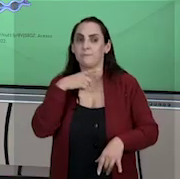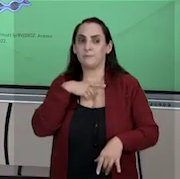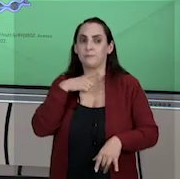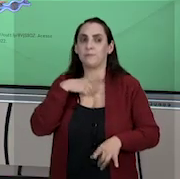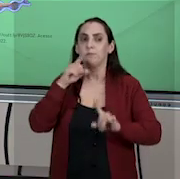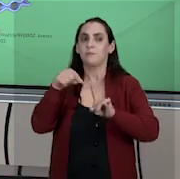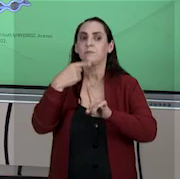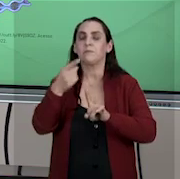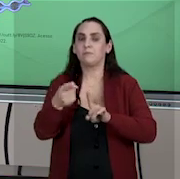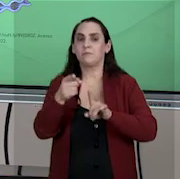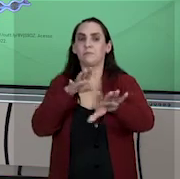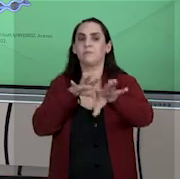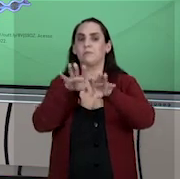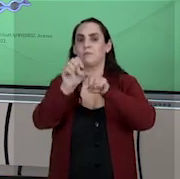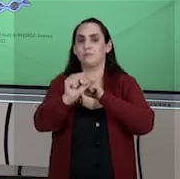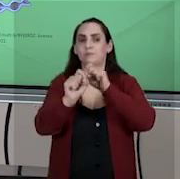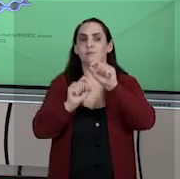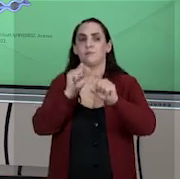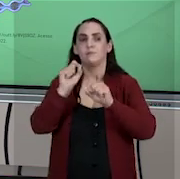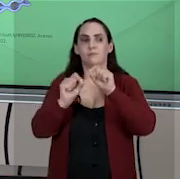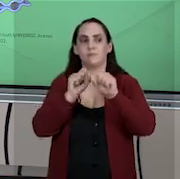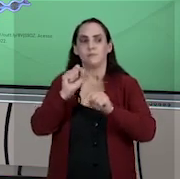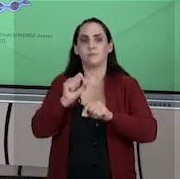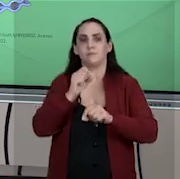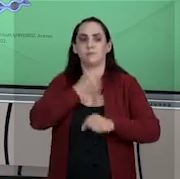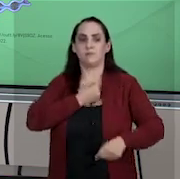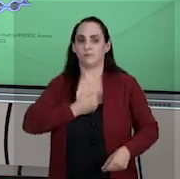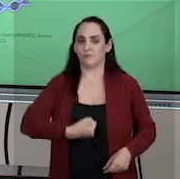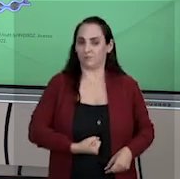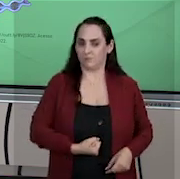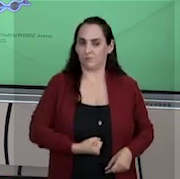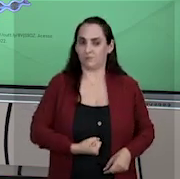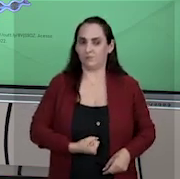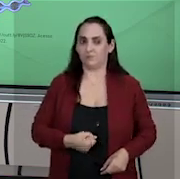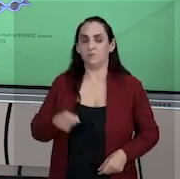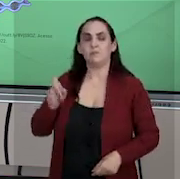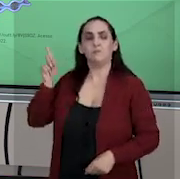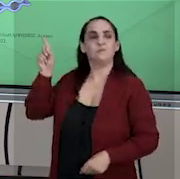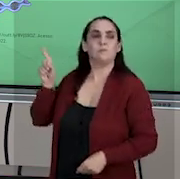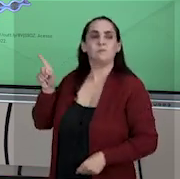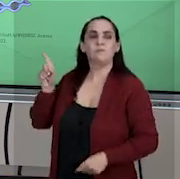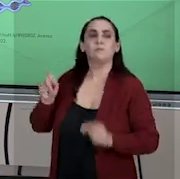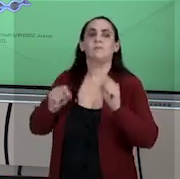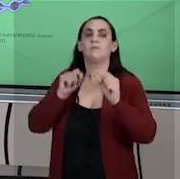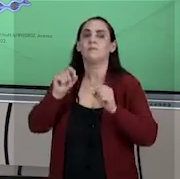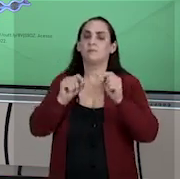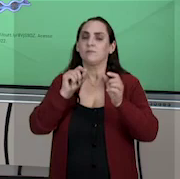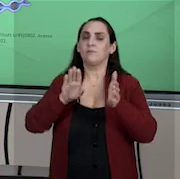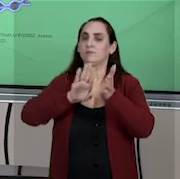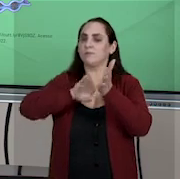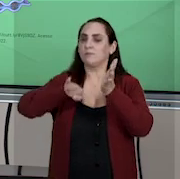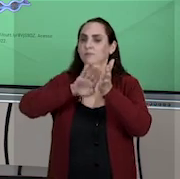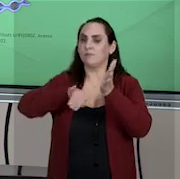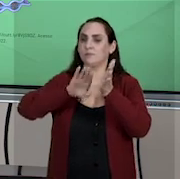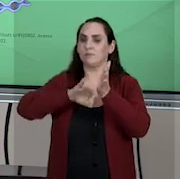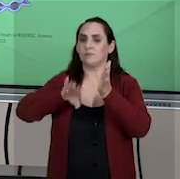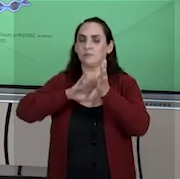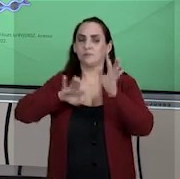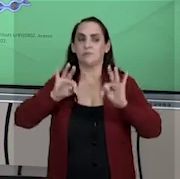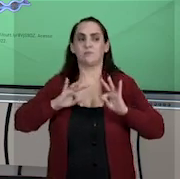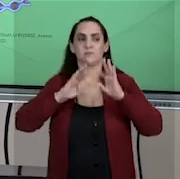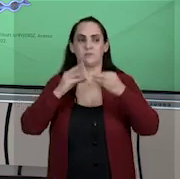final a formação das fezes, né? Isso que serão eliminadas no processo